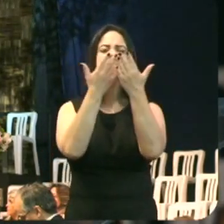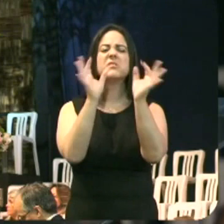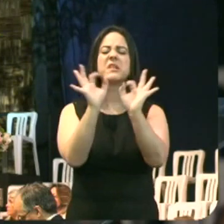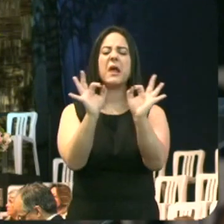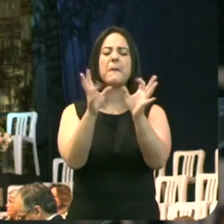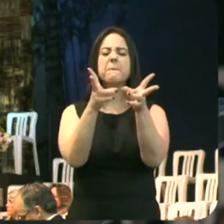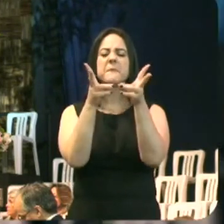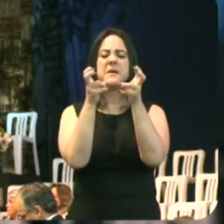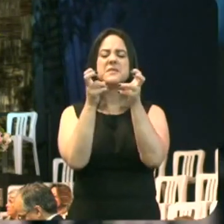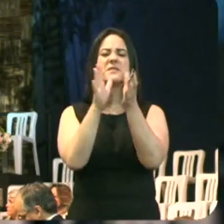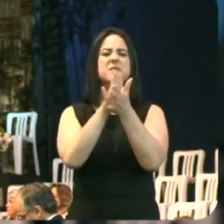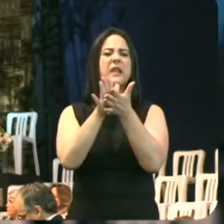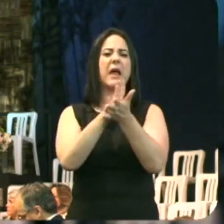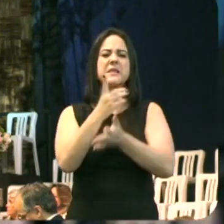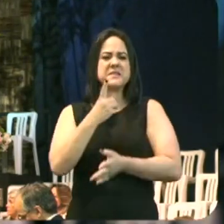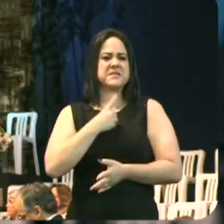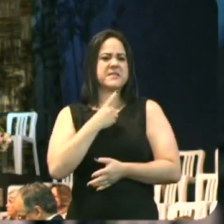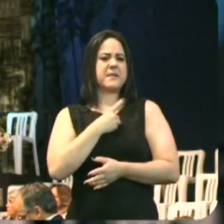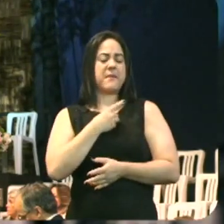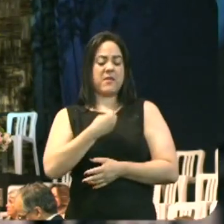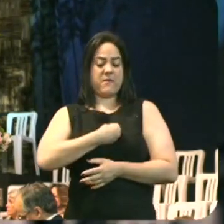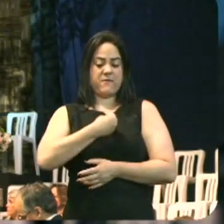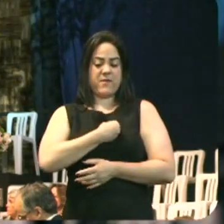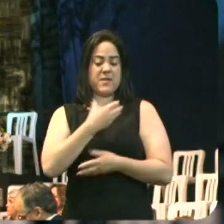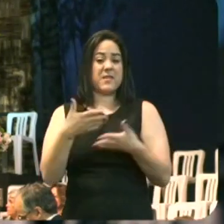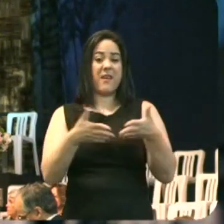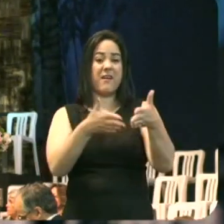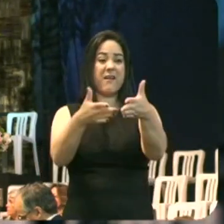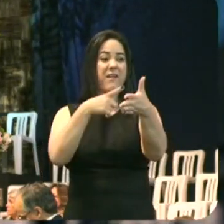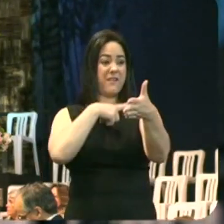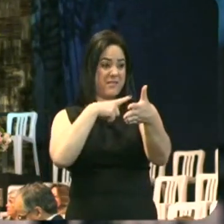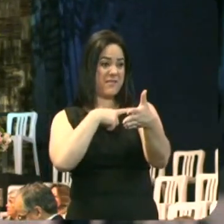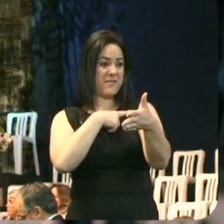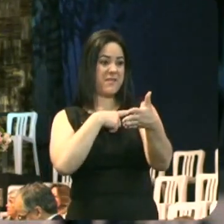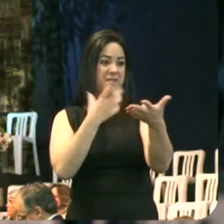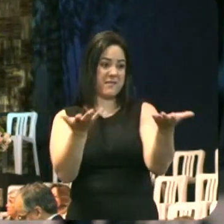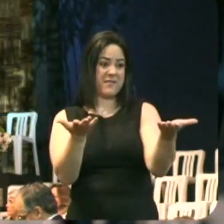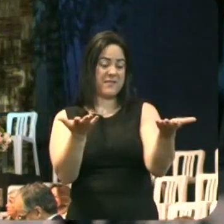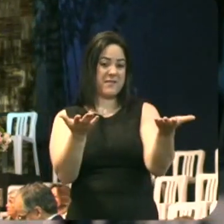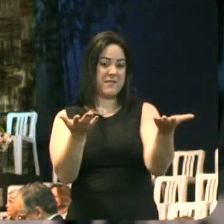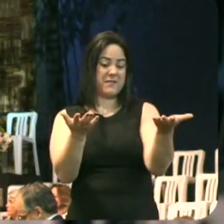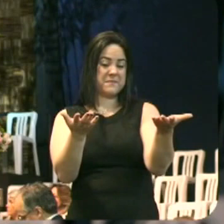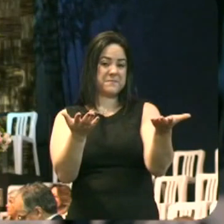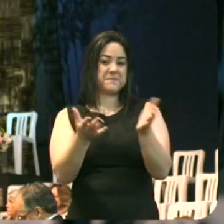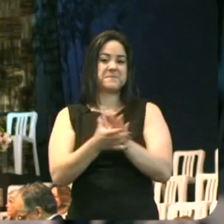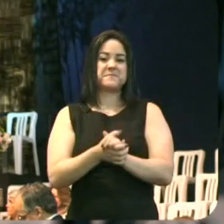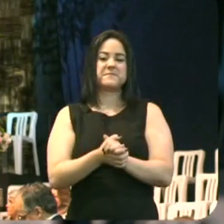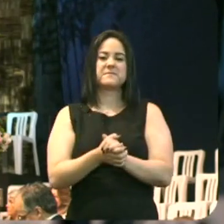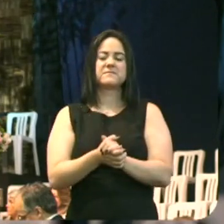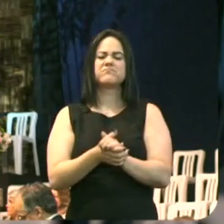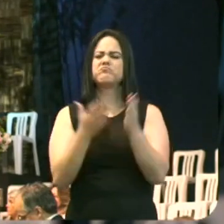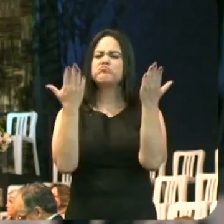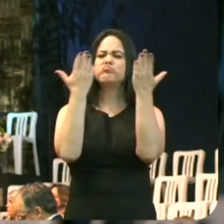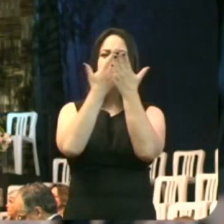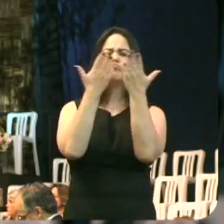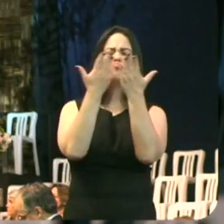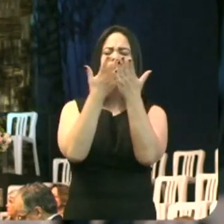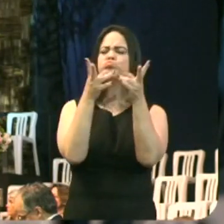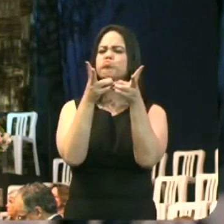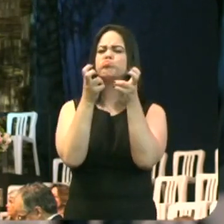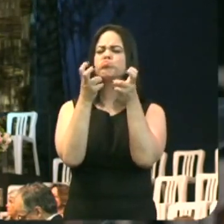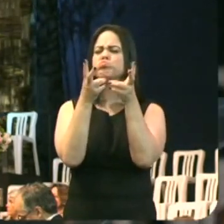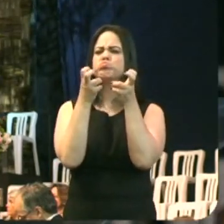de perceber o rumo trágico que estão seguindo. Eles não conseguem